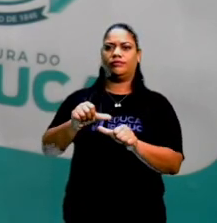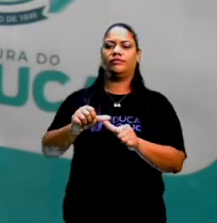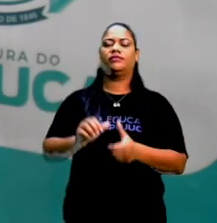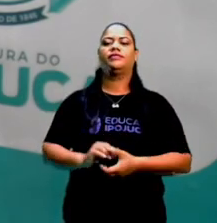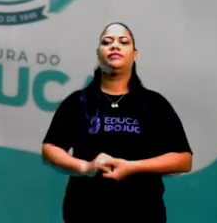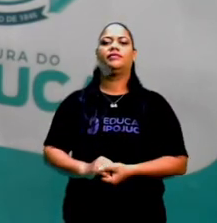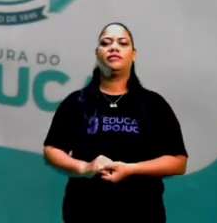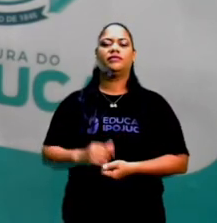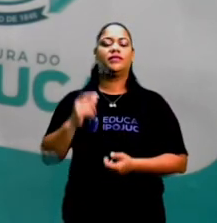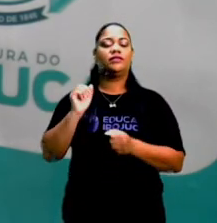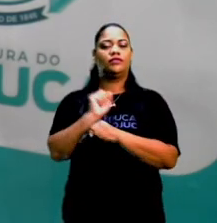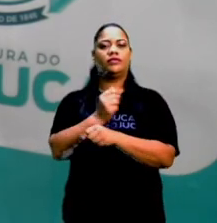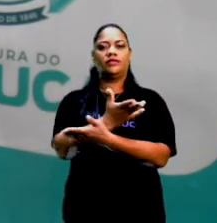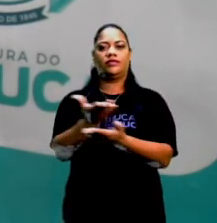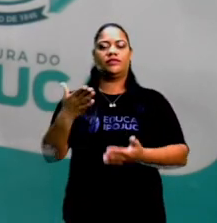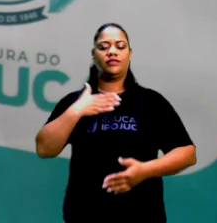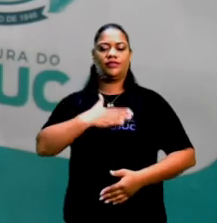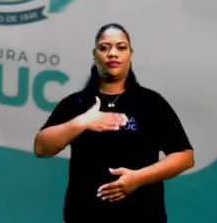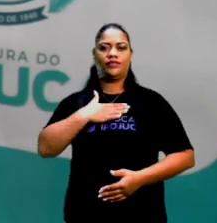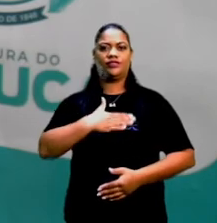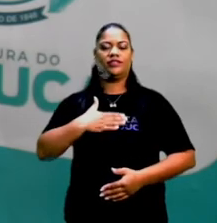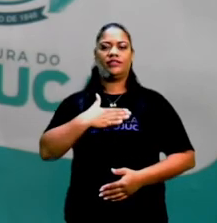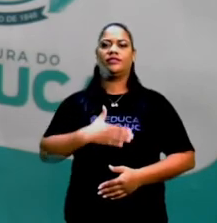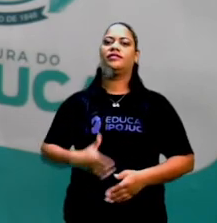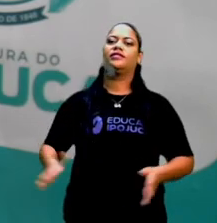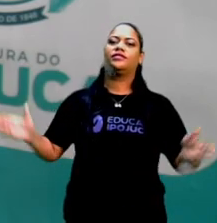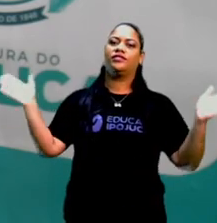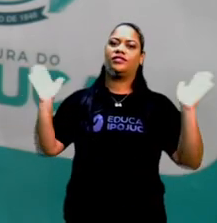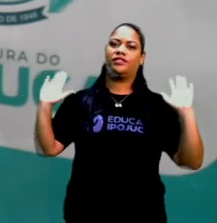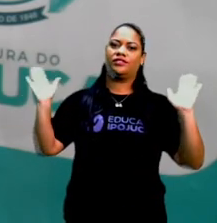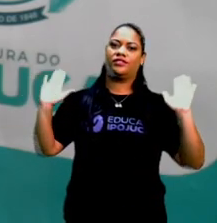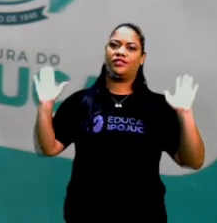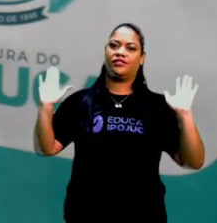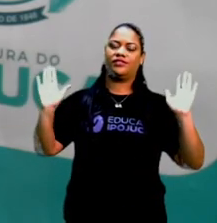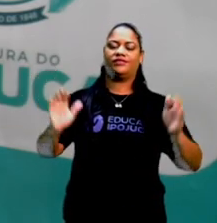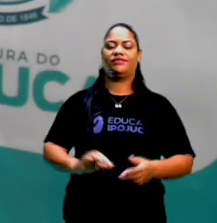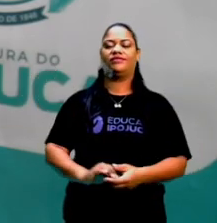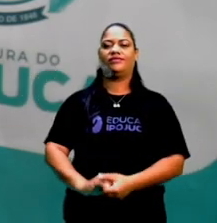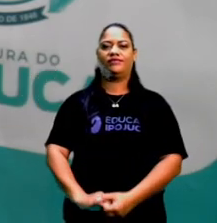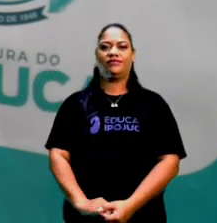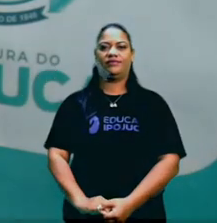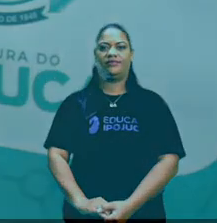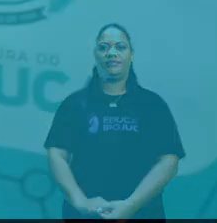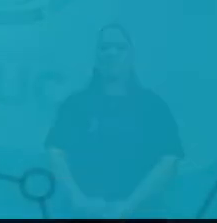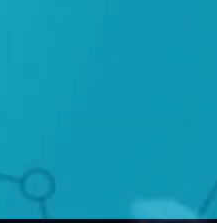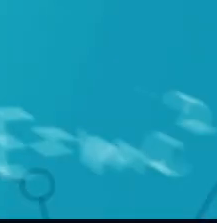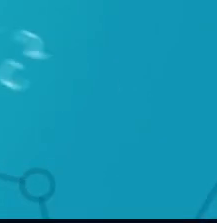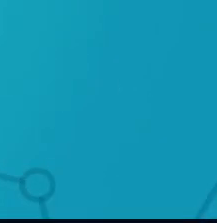da aula. Eu vejo vocês na próxima aula. Até lá, se Deus quiser.